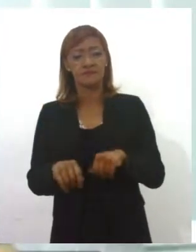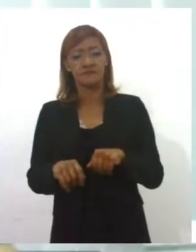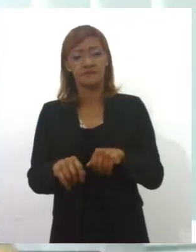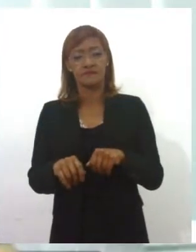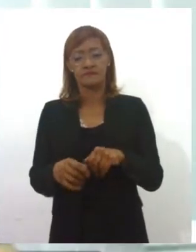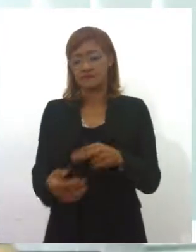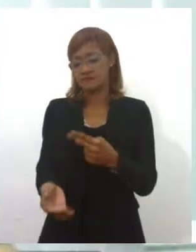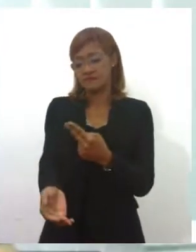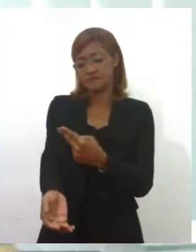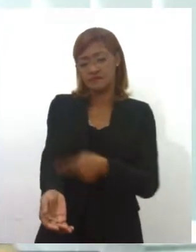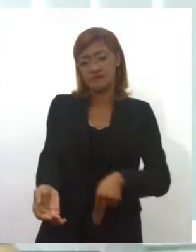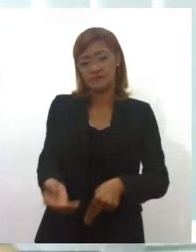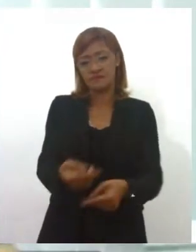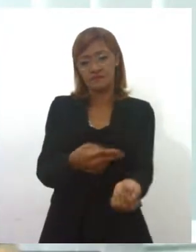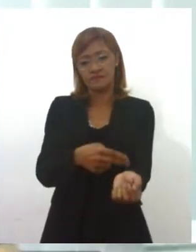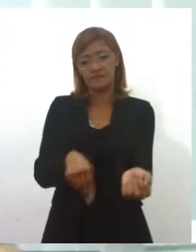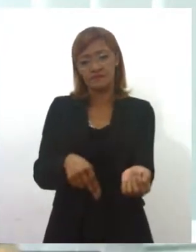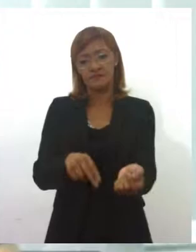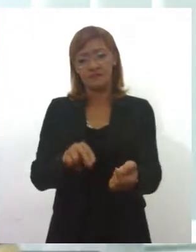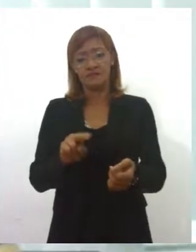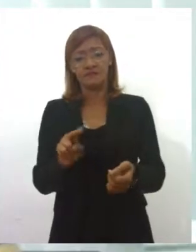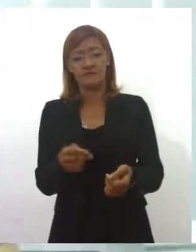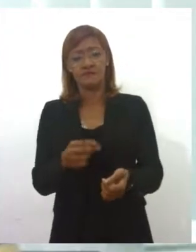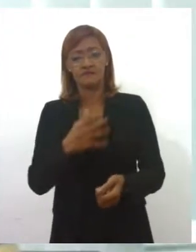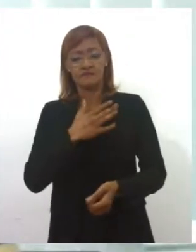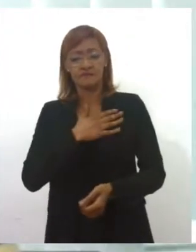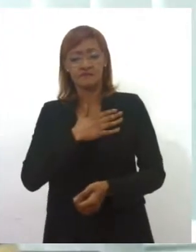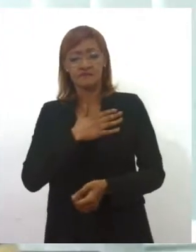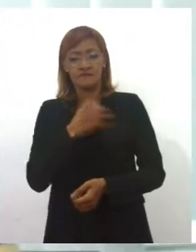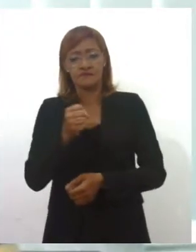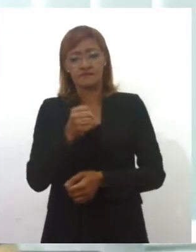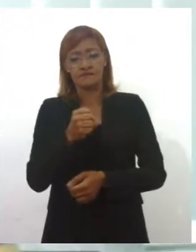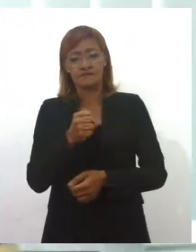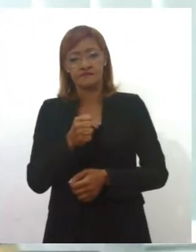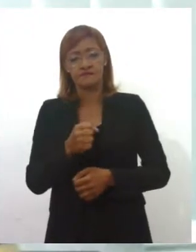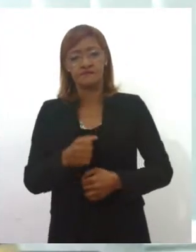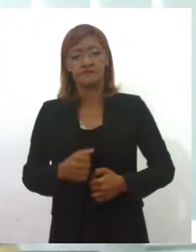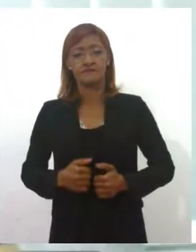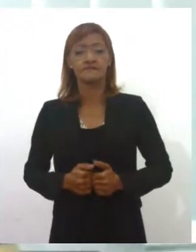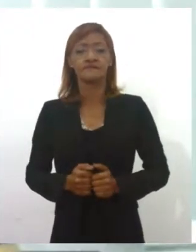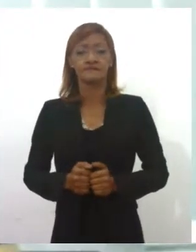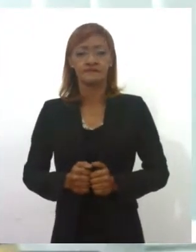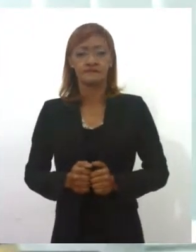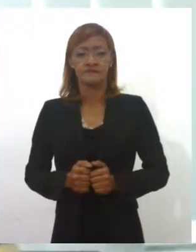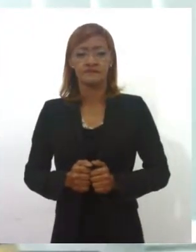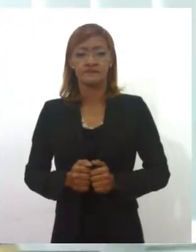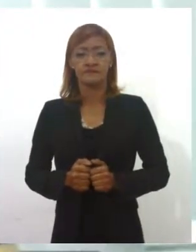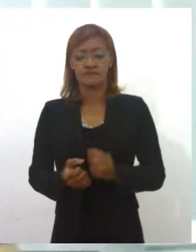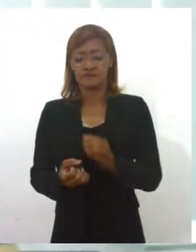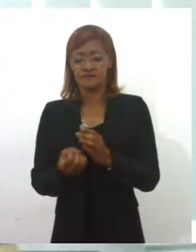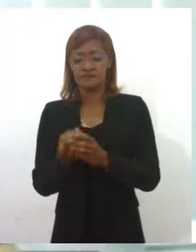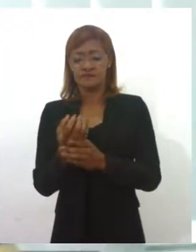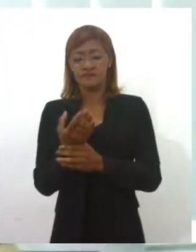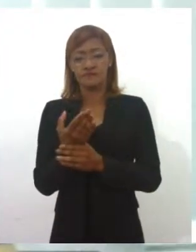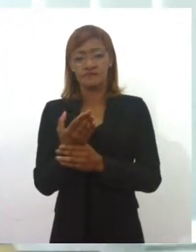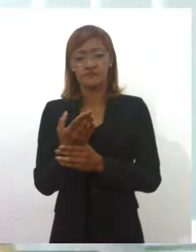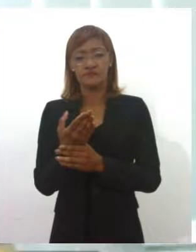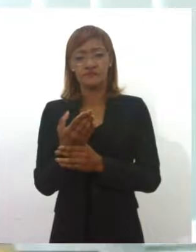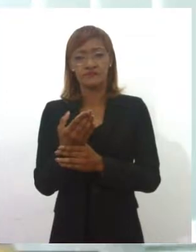auto-mutilação pode levar ao suicídios e muitas essas doenças elas aparecem na infância